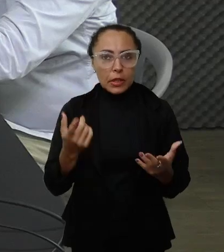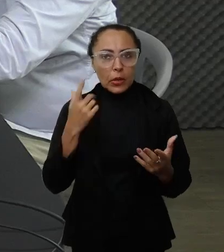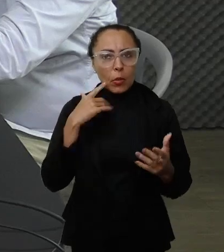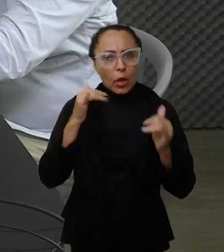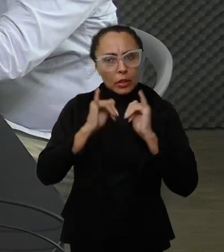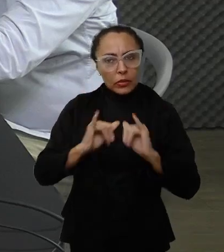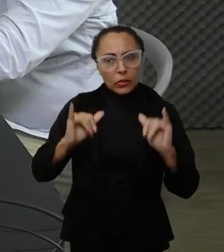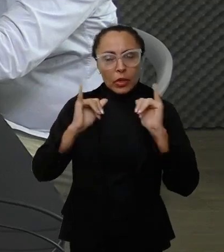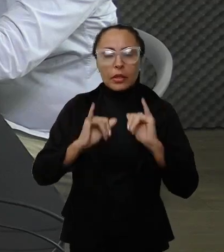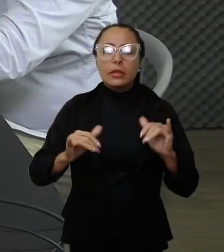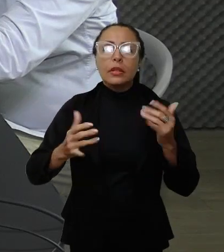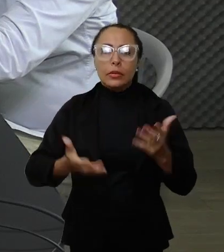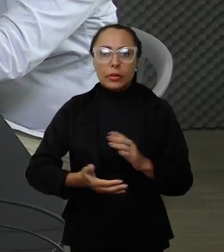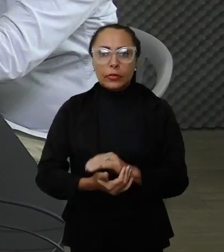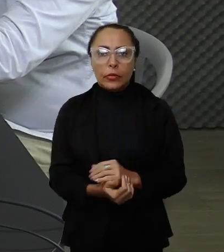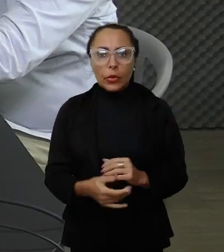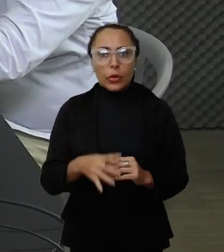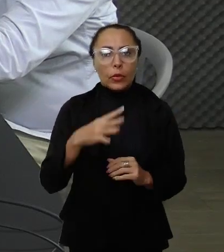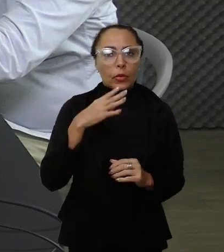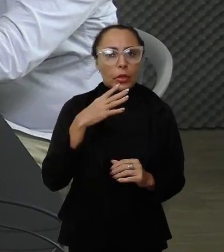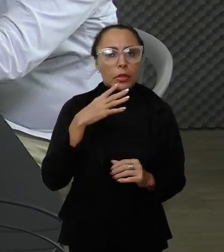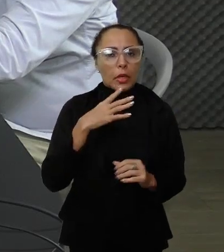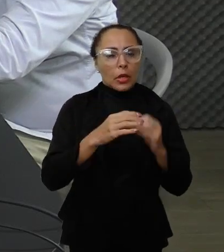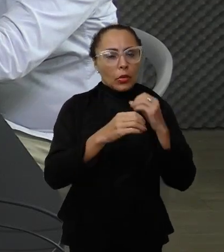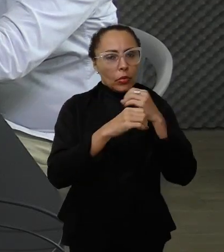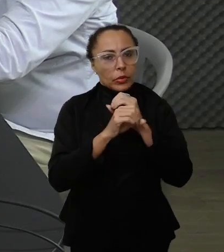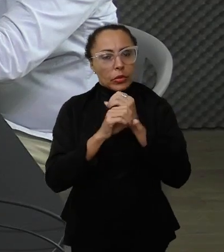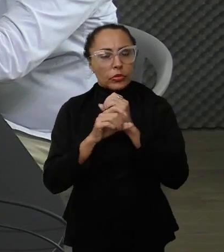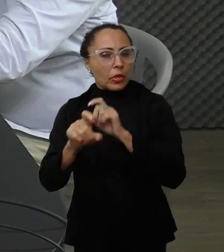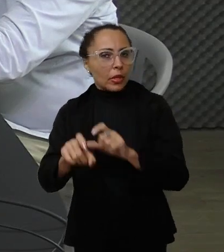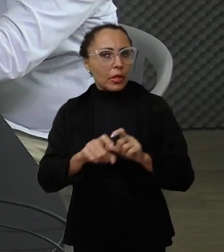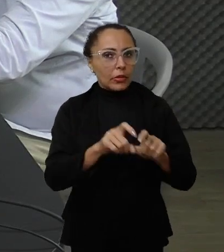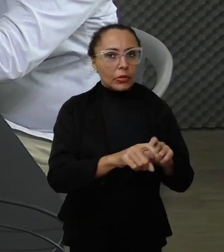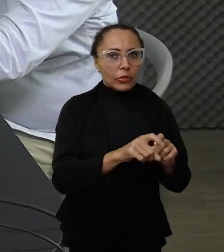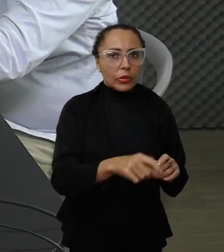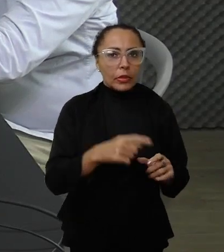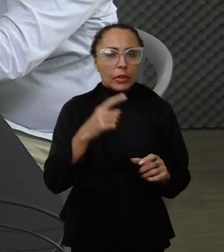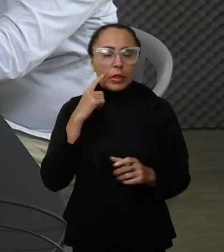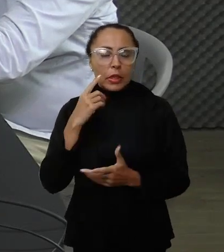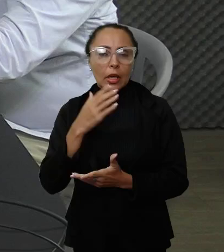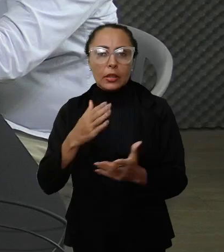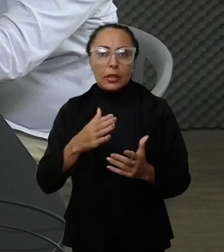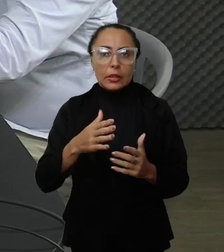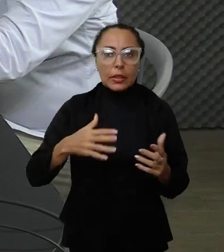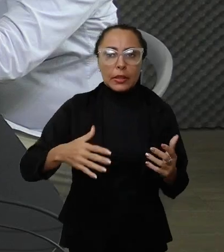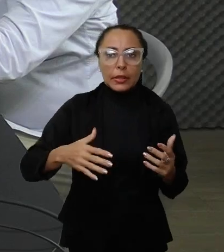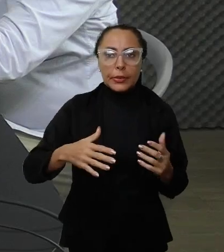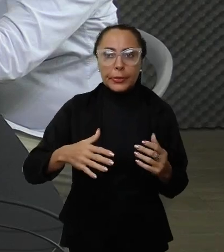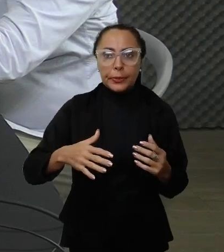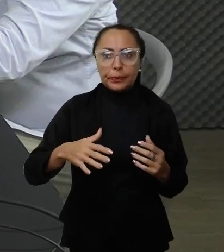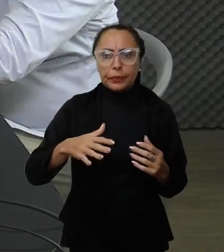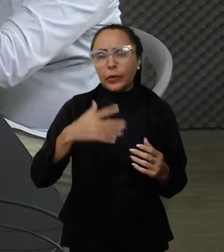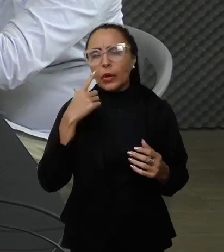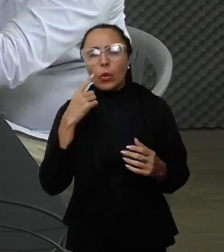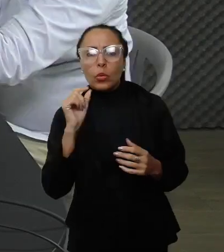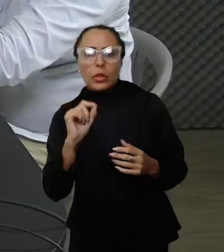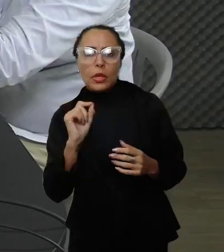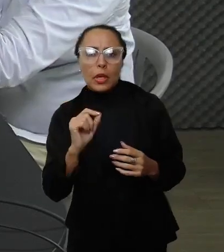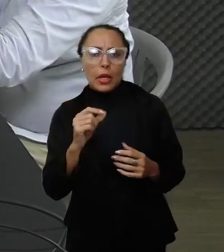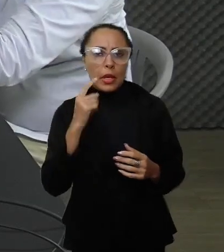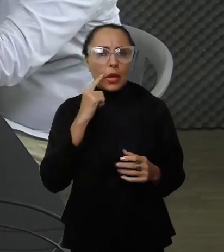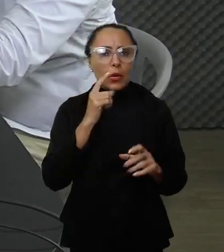sobre Moreno. Então, a gente foi conhecer os engenhos, e aí você vai. Tem a área rural da cidade, os engenhos. E o que são os Tem uma engenhos?